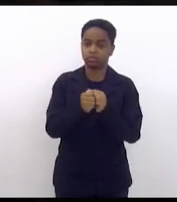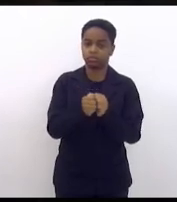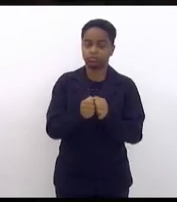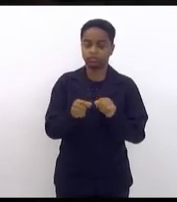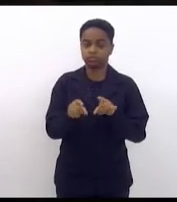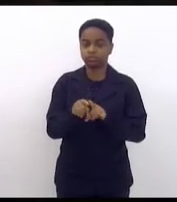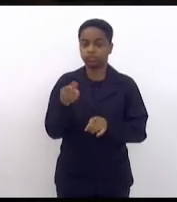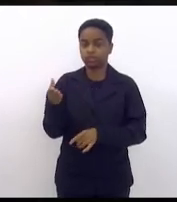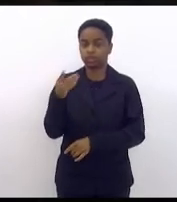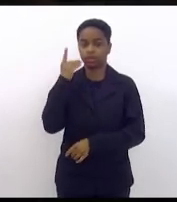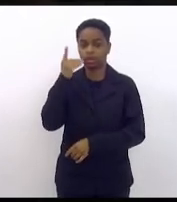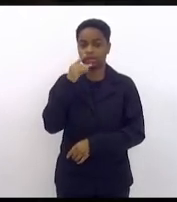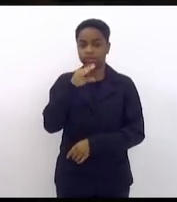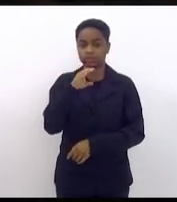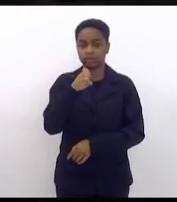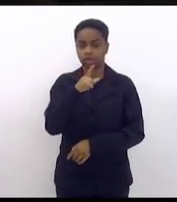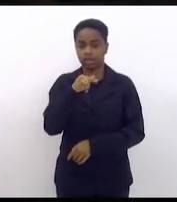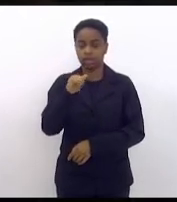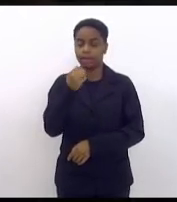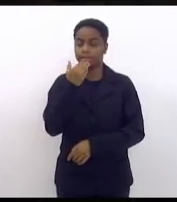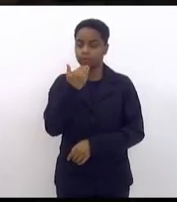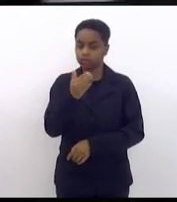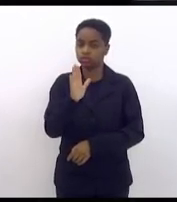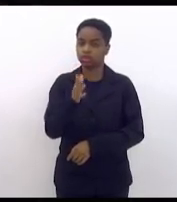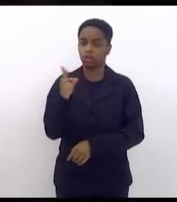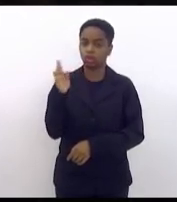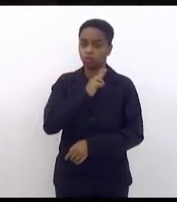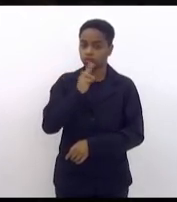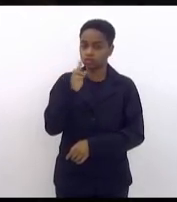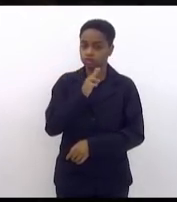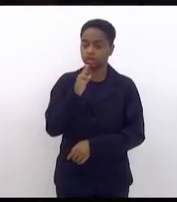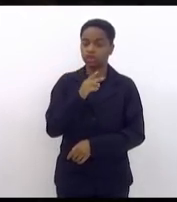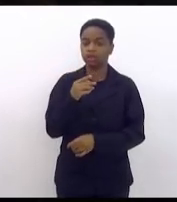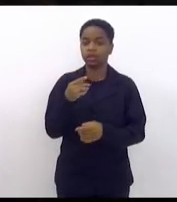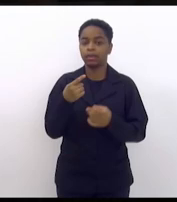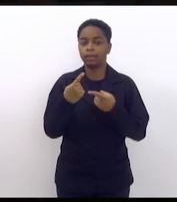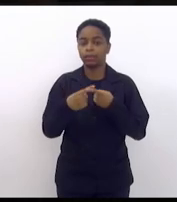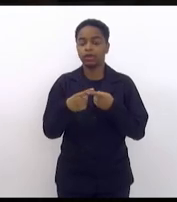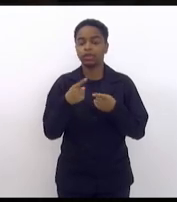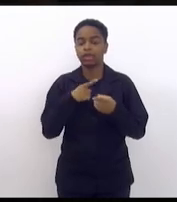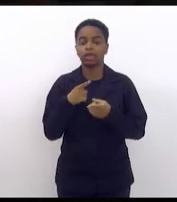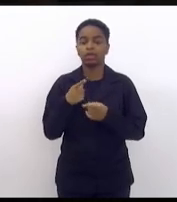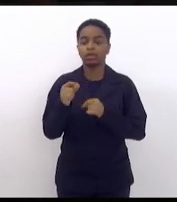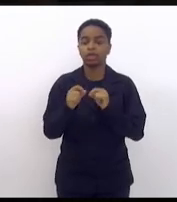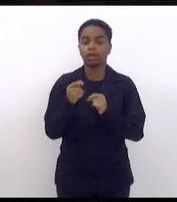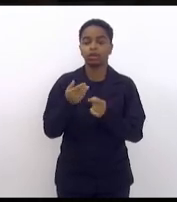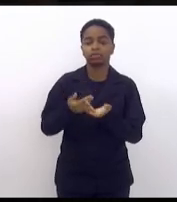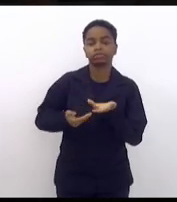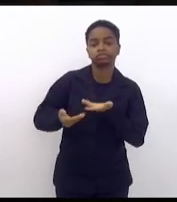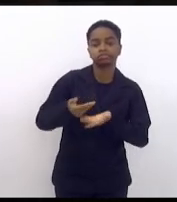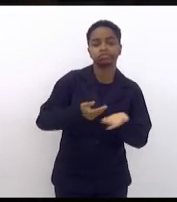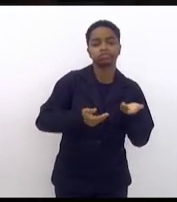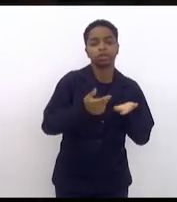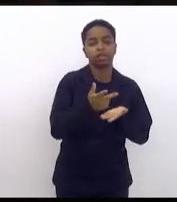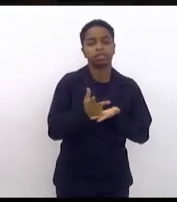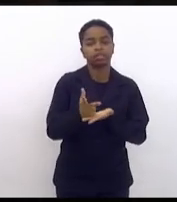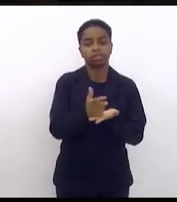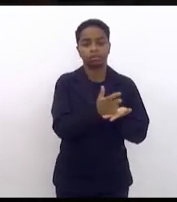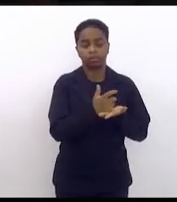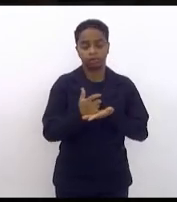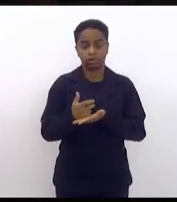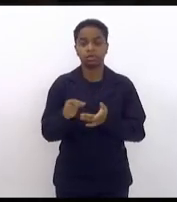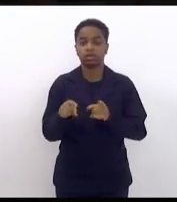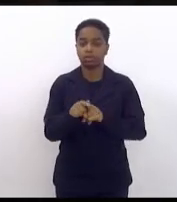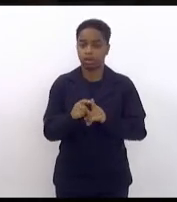deputada Célia Jordão já pediu urgência. Tem a questão da transação tributária, que também aqui tramita,